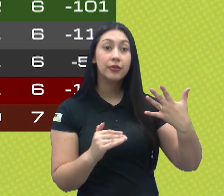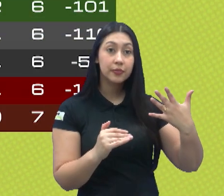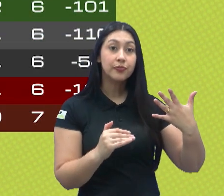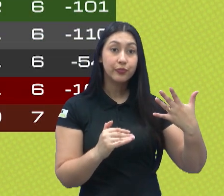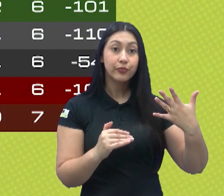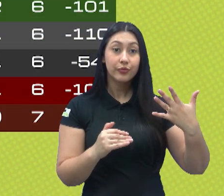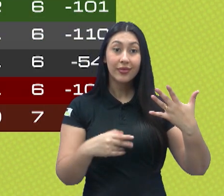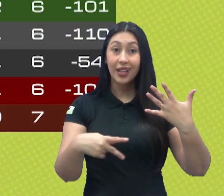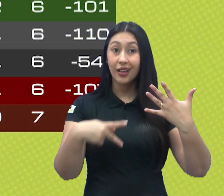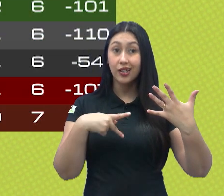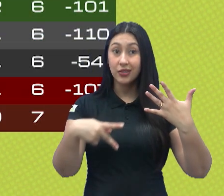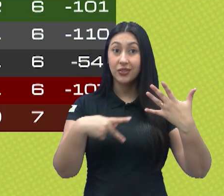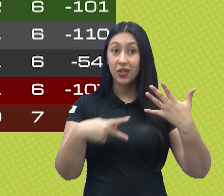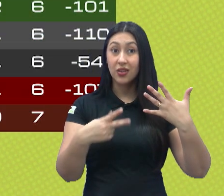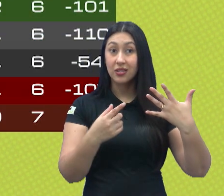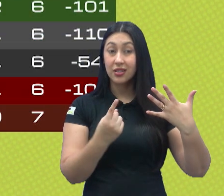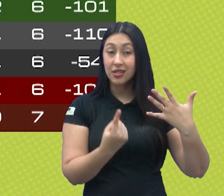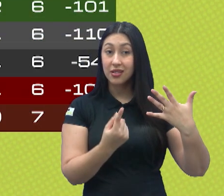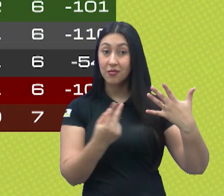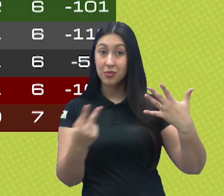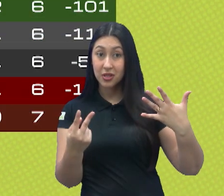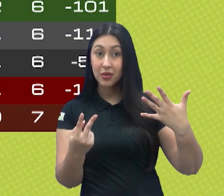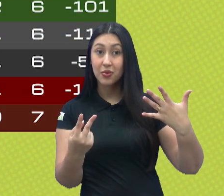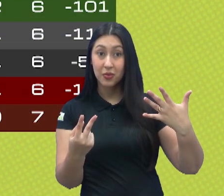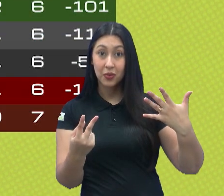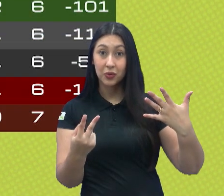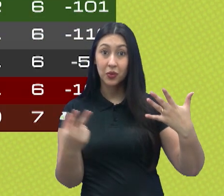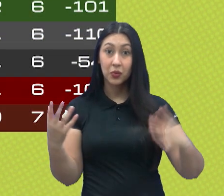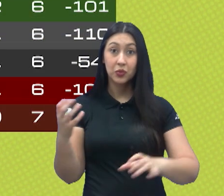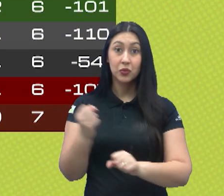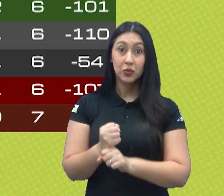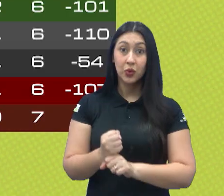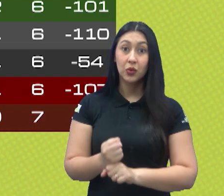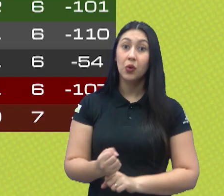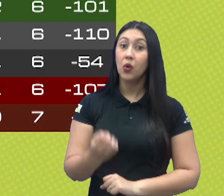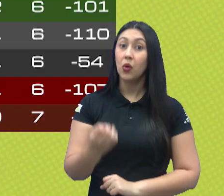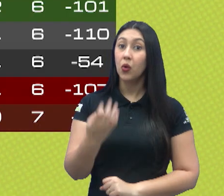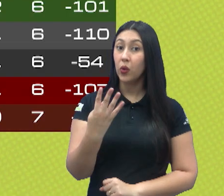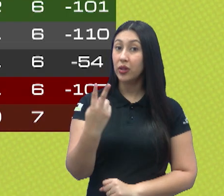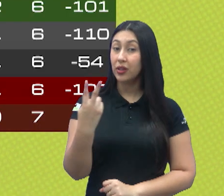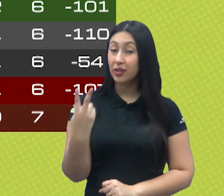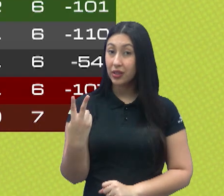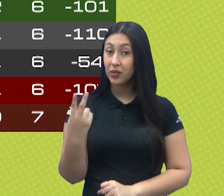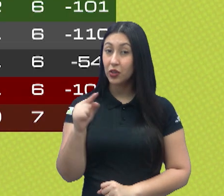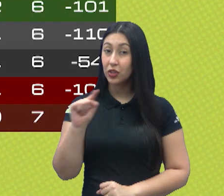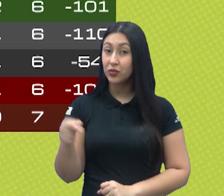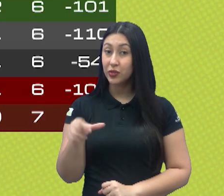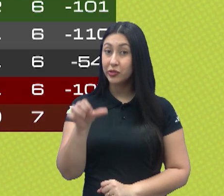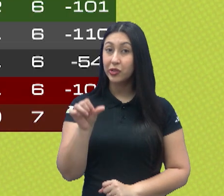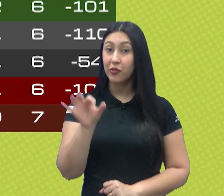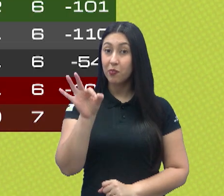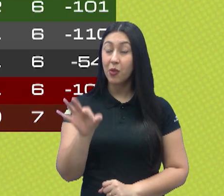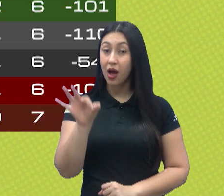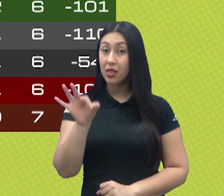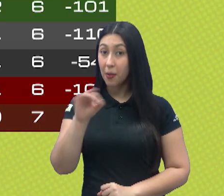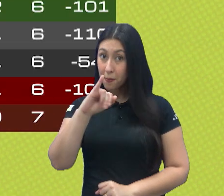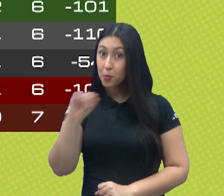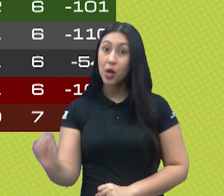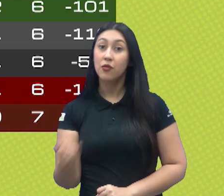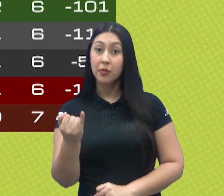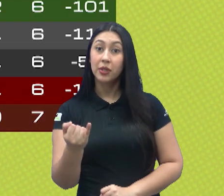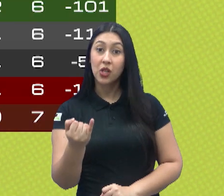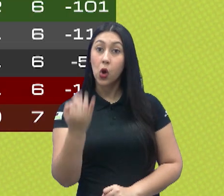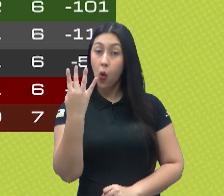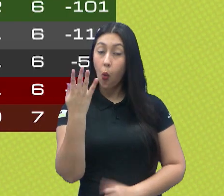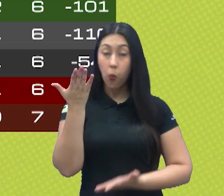José aparece ali, ó, 12º colocado, com 42,9% de aproveitamento, são 7 jogos, 3 vitórias e 4